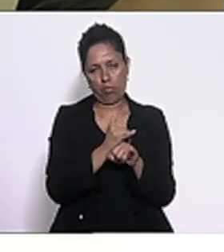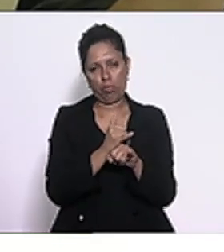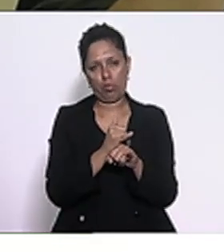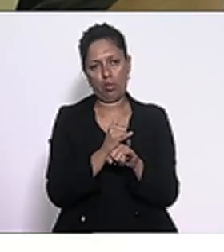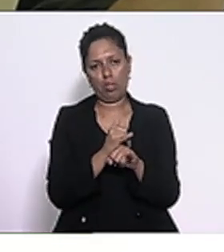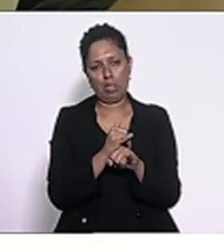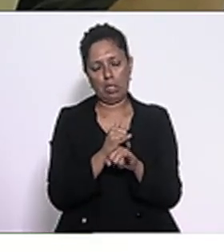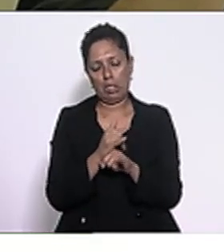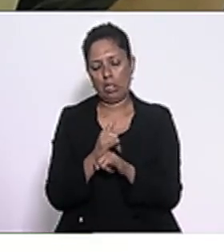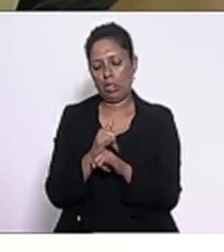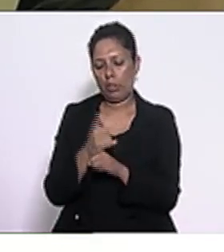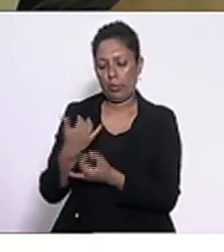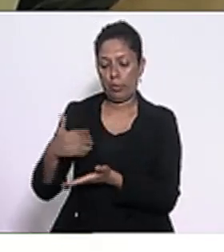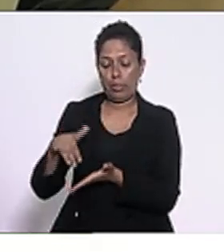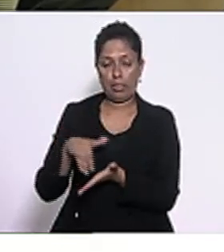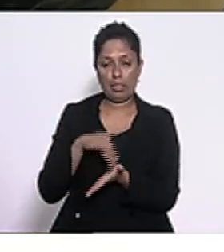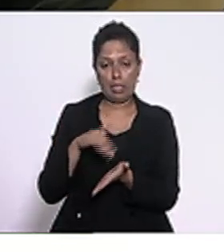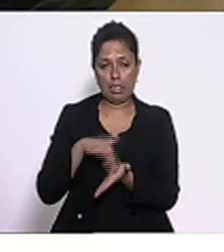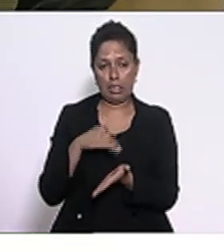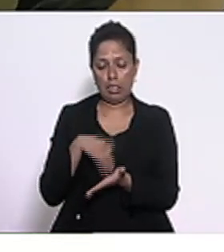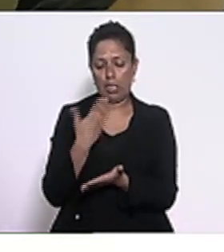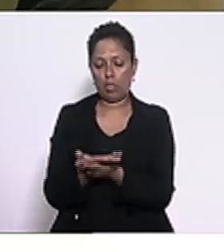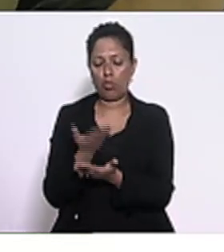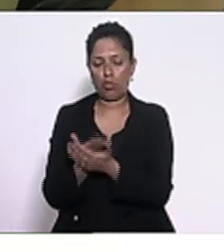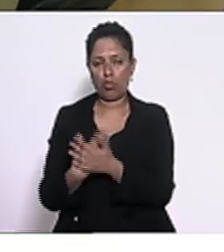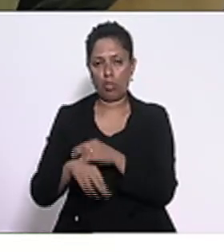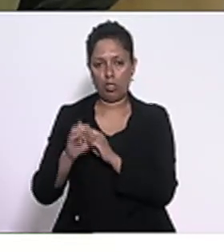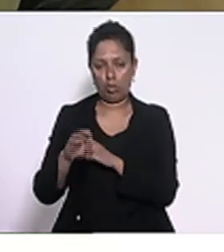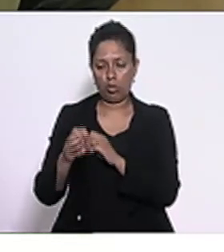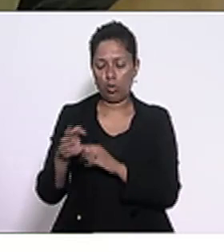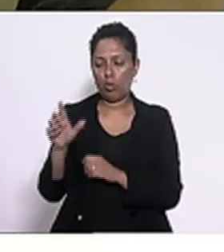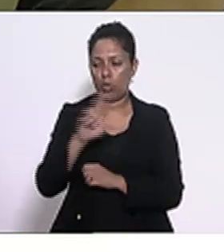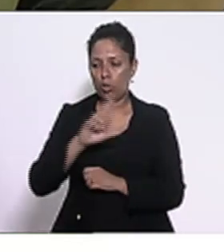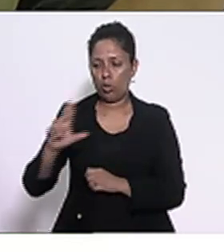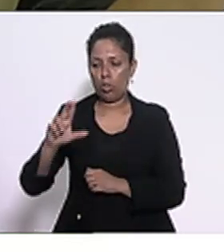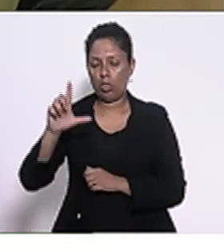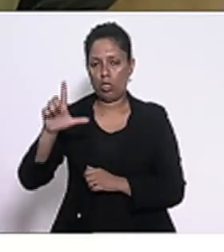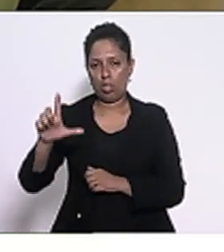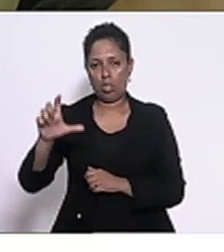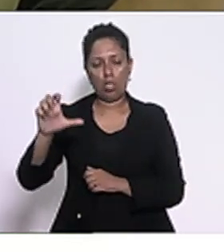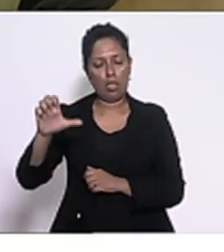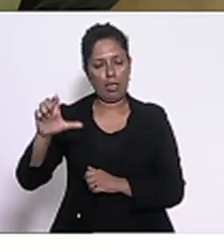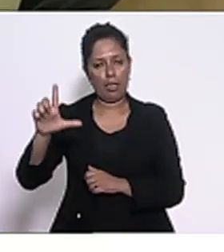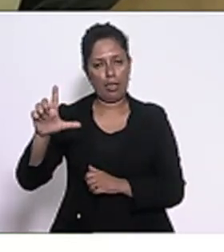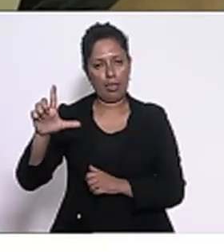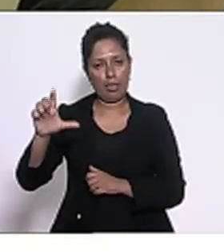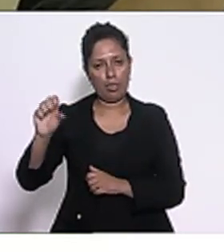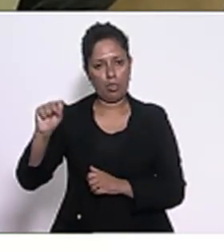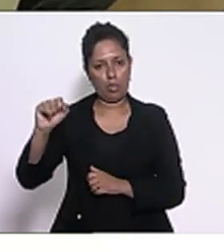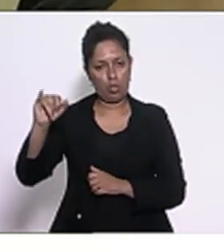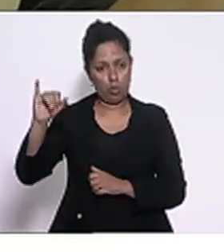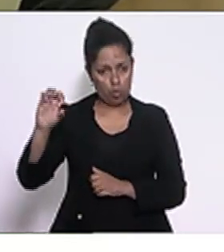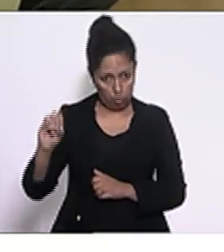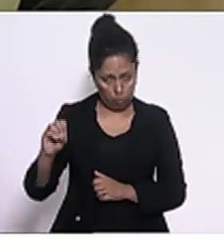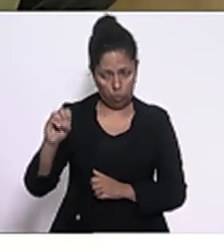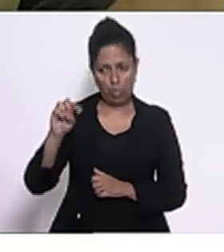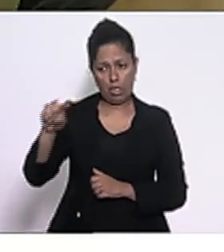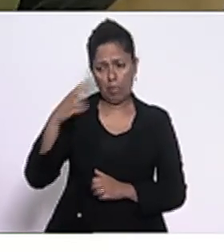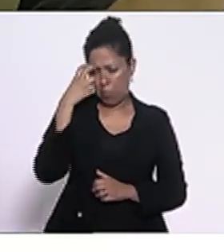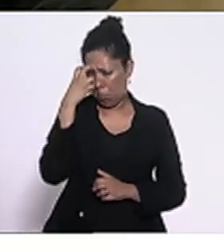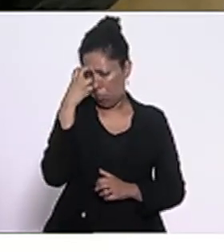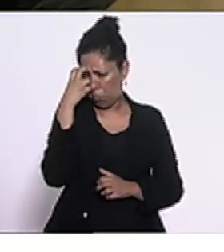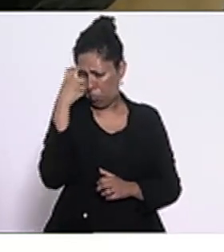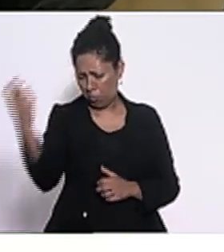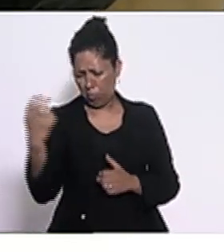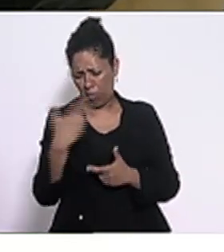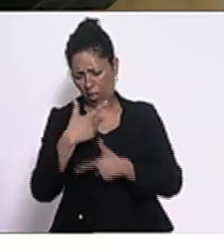O secretário de Educação que assumiu era o Ézio Cordeiro, grande colega da área da saúde, de serviço público, INAMPS,